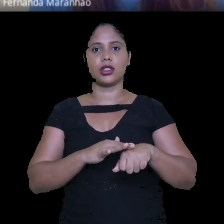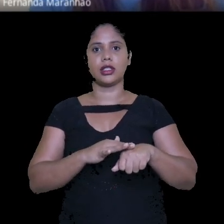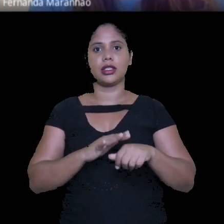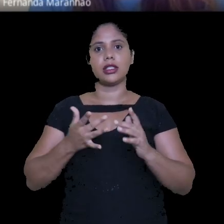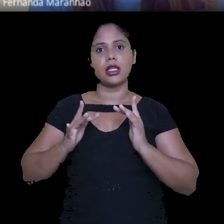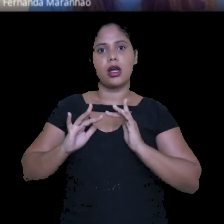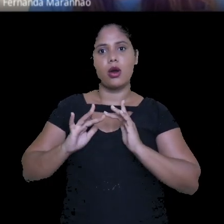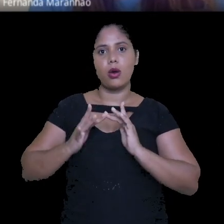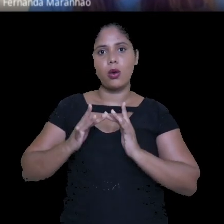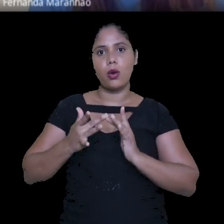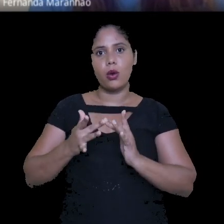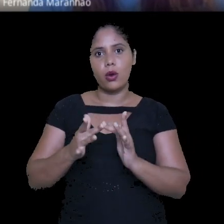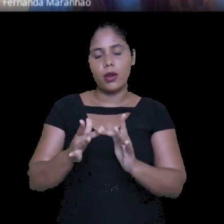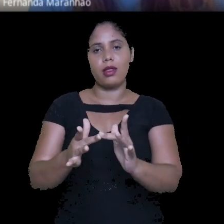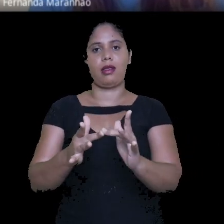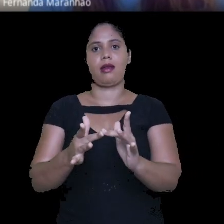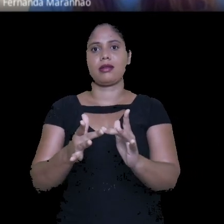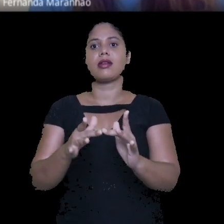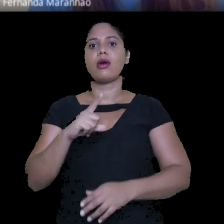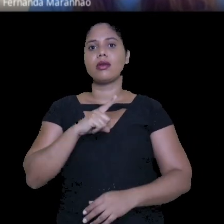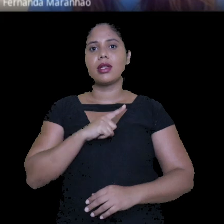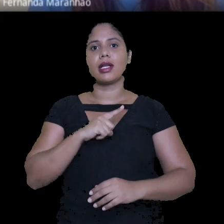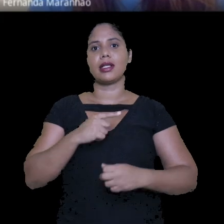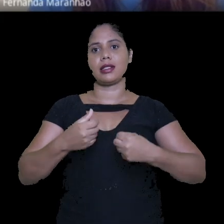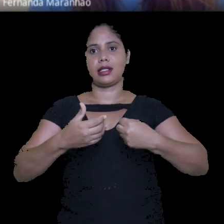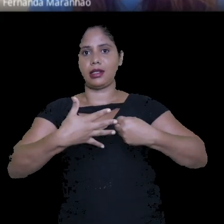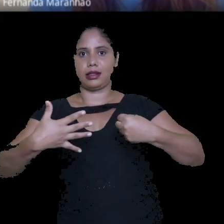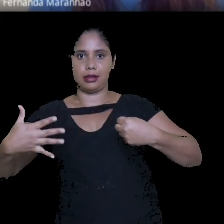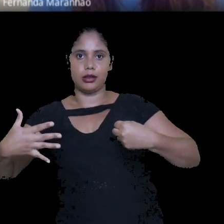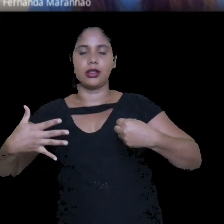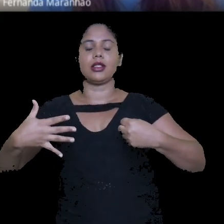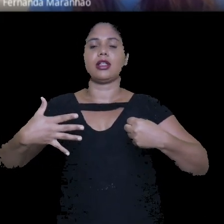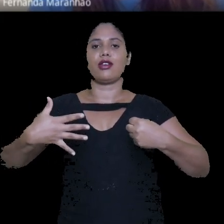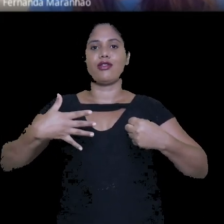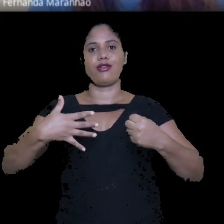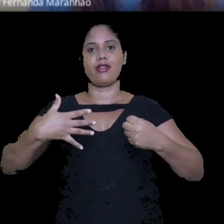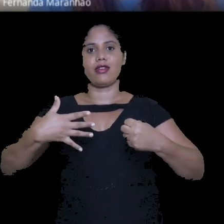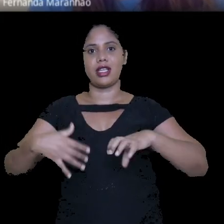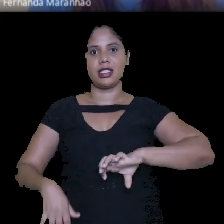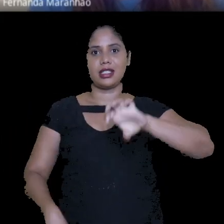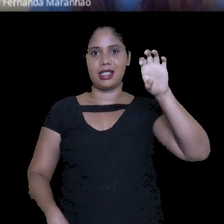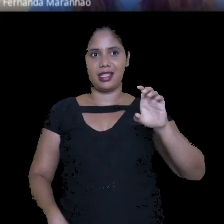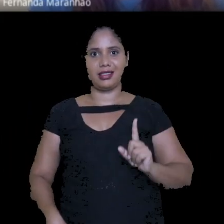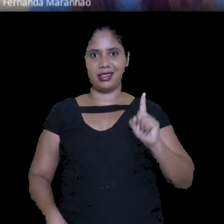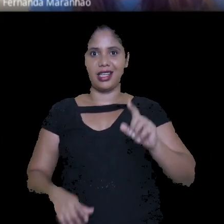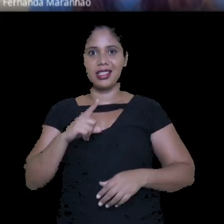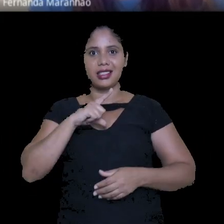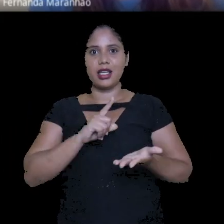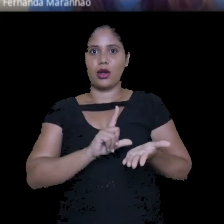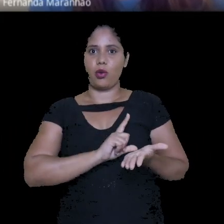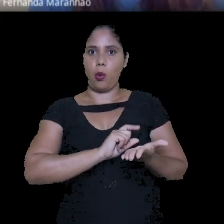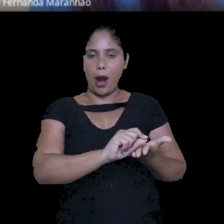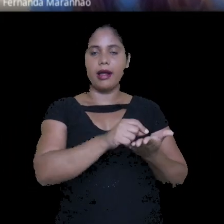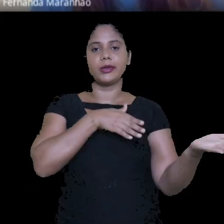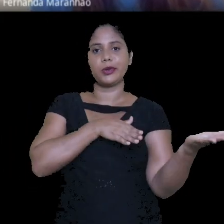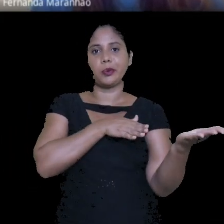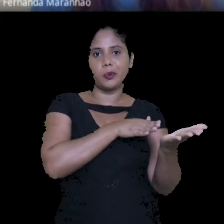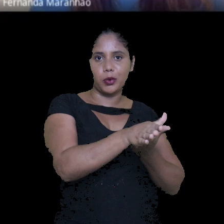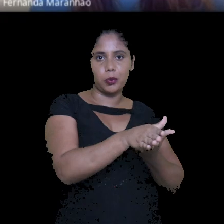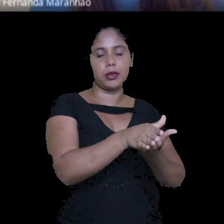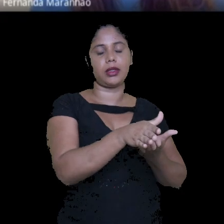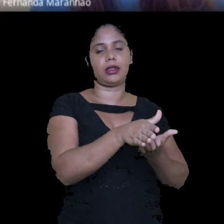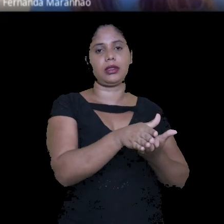a placentação. Abaixo dele tem um QR Code que pode ser acessado para que se